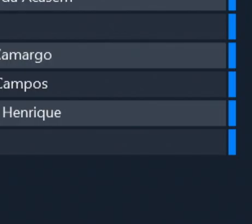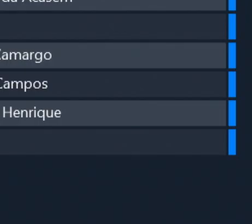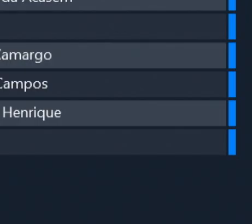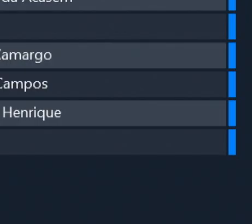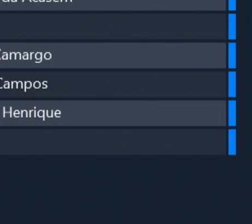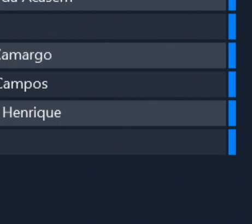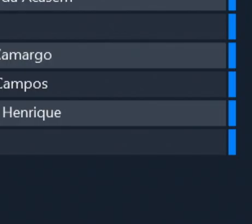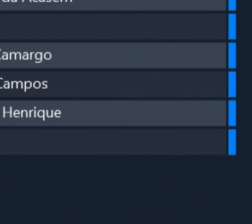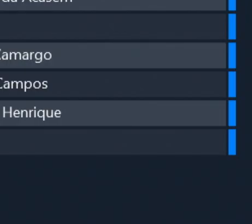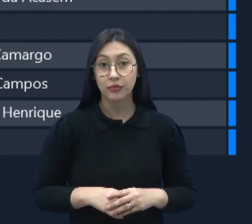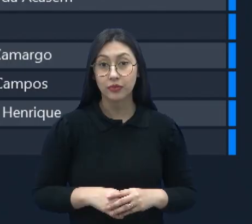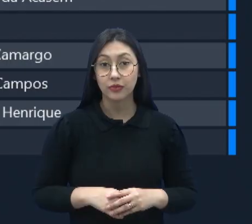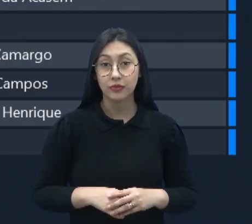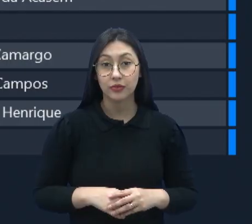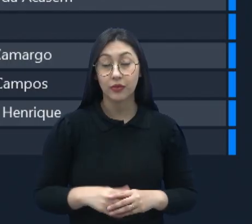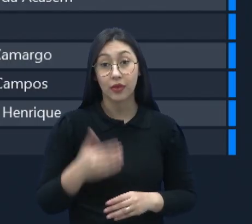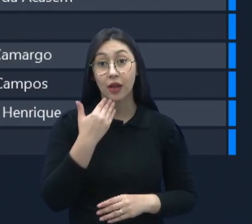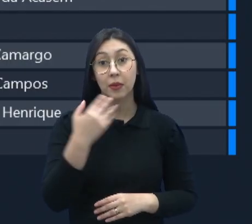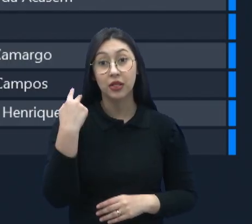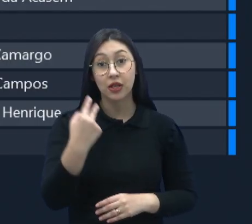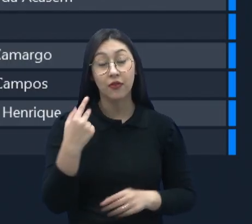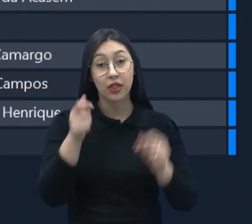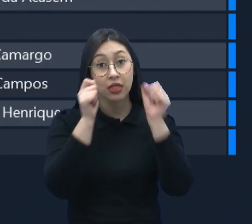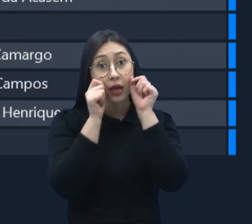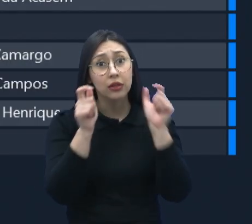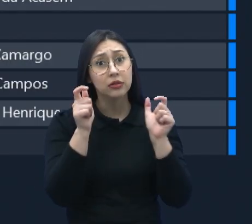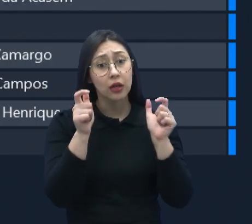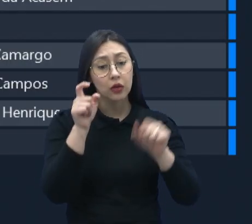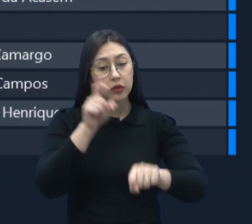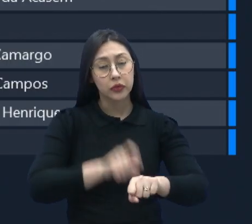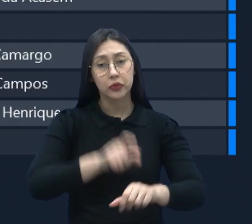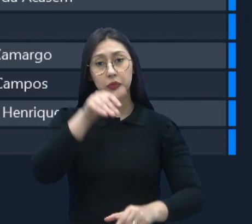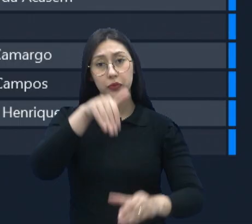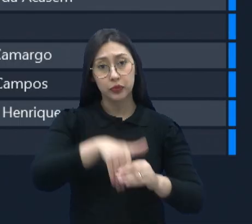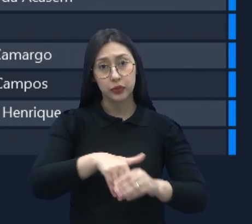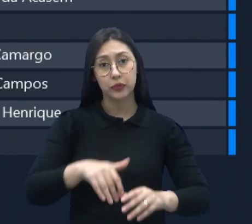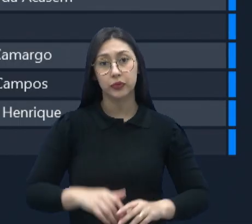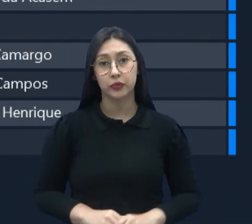Peço aos vereadores que se atentem ao momento de votação.